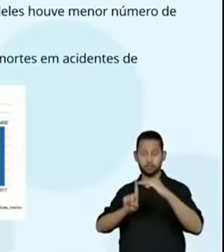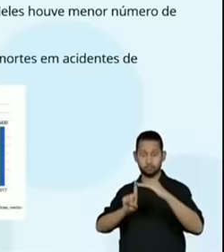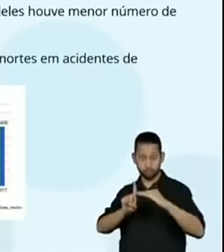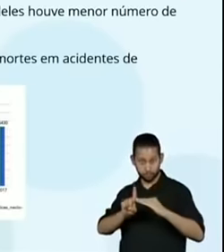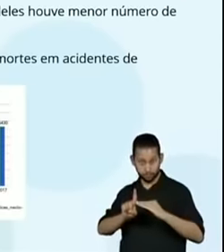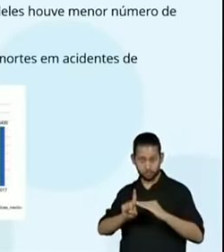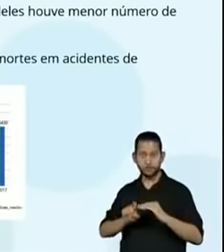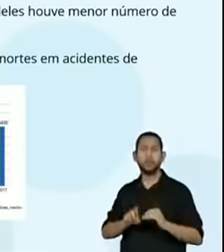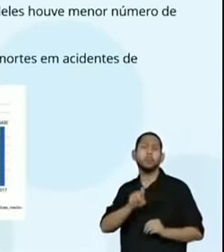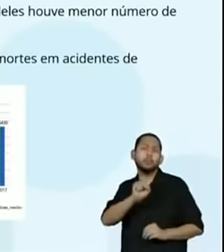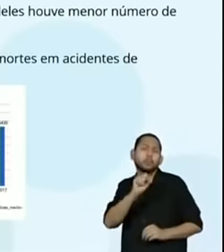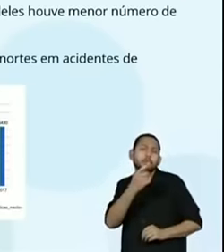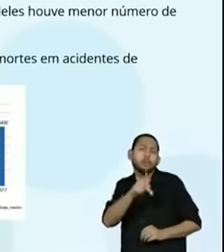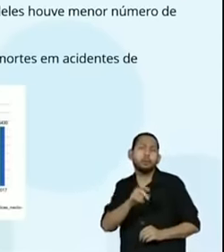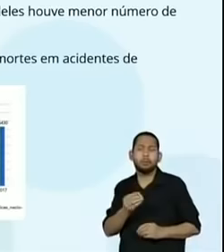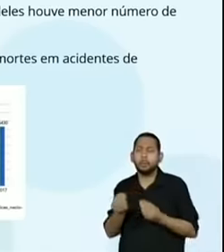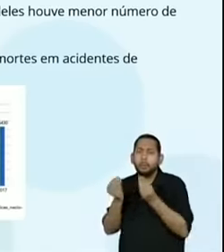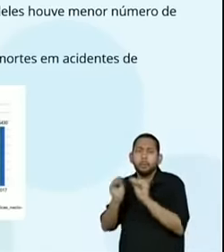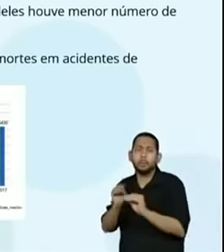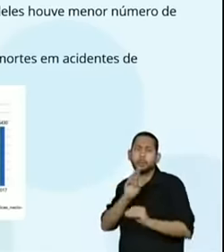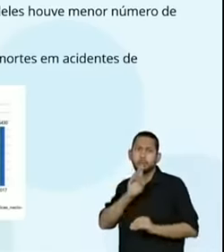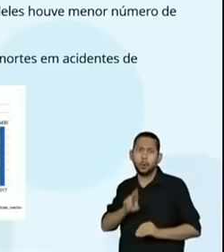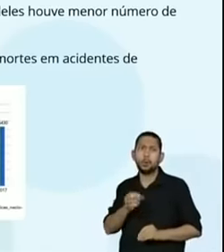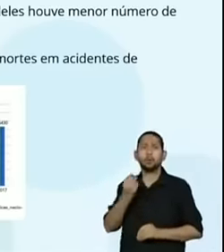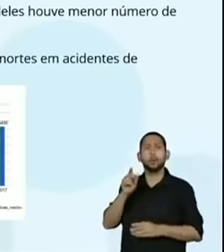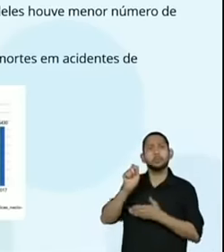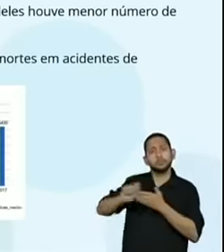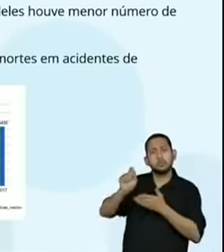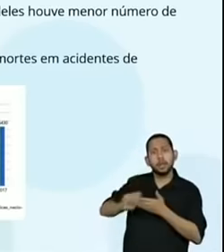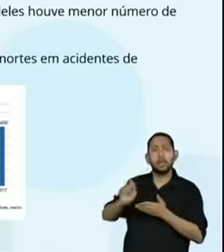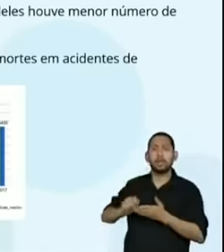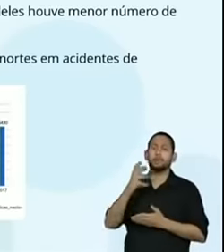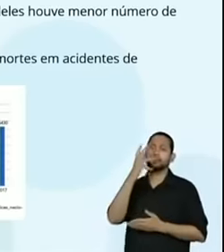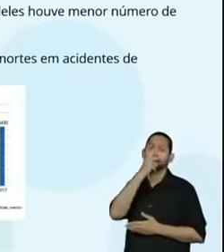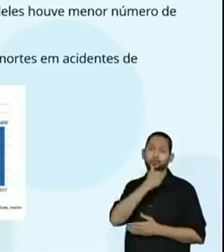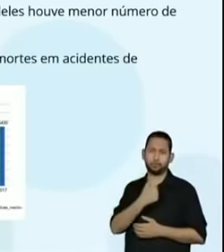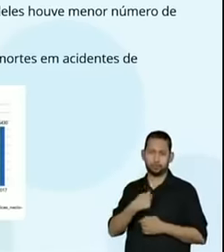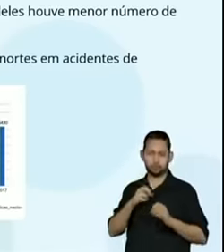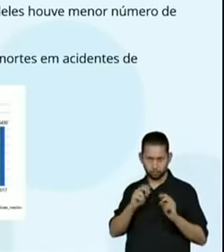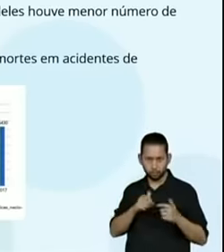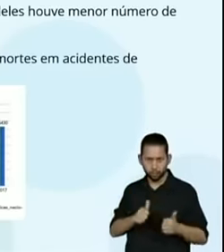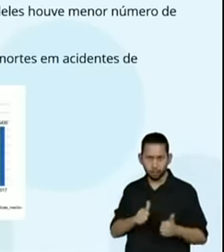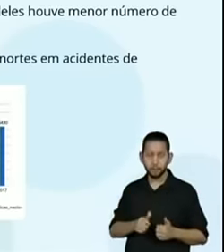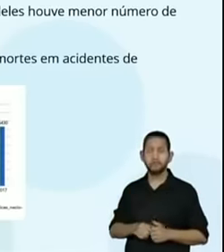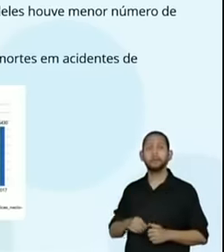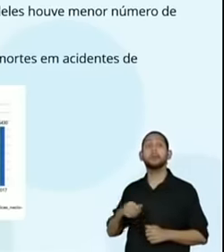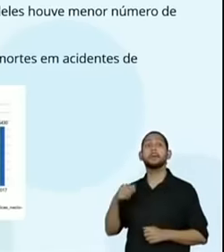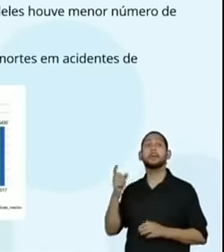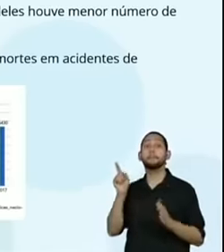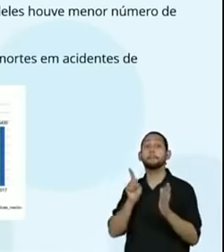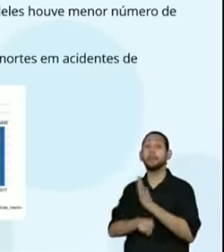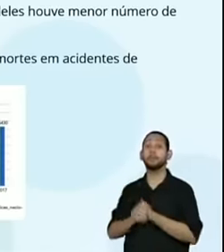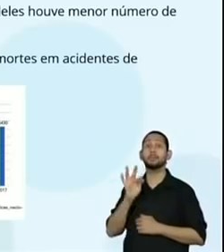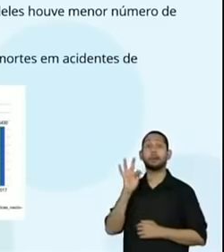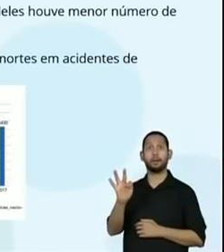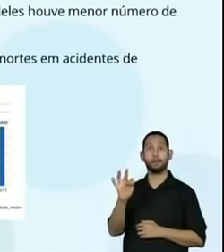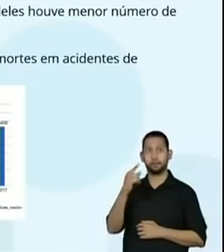Você pode colocar também só a resposta, tá? Vocês podem organizar da maneira que vocês quiserem. Mas vamos para a pergunta